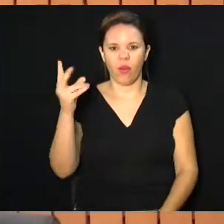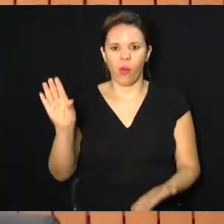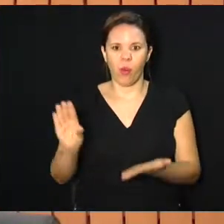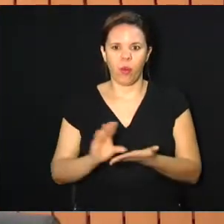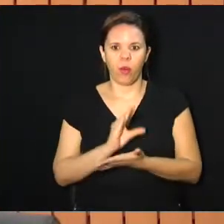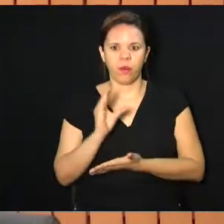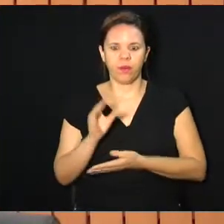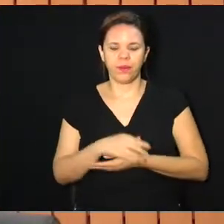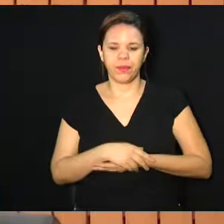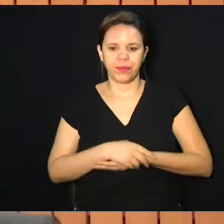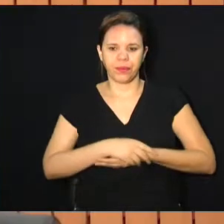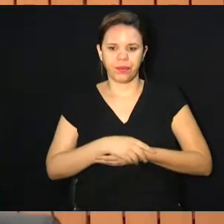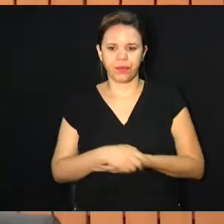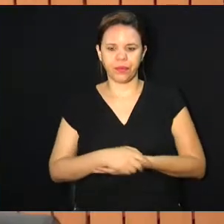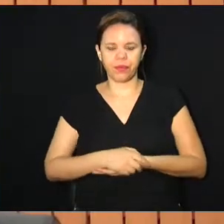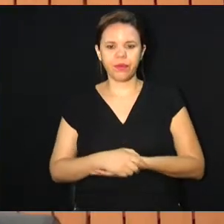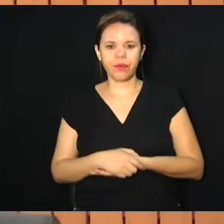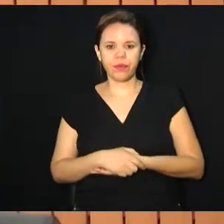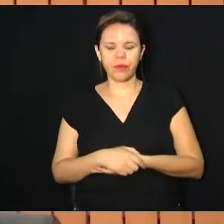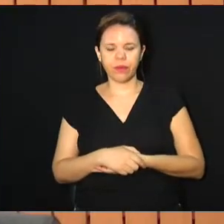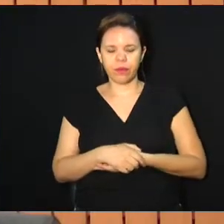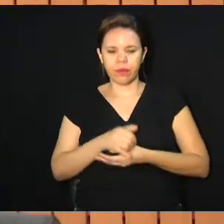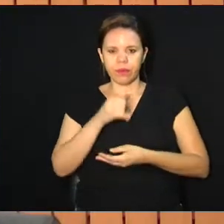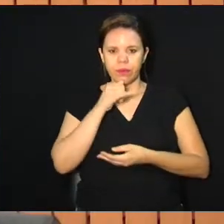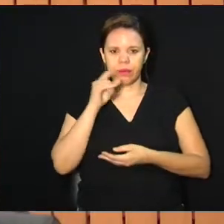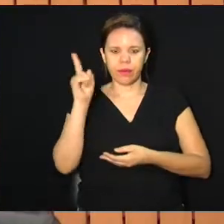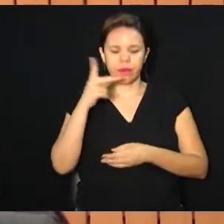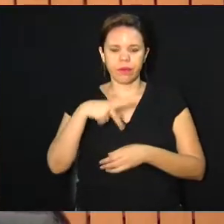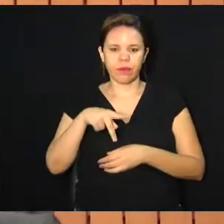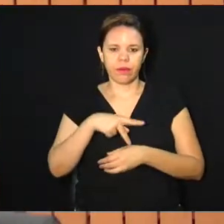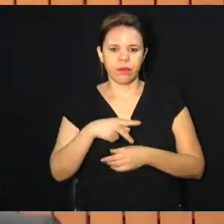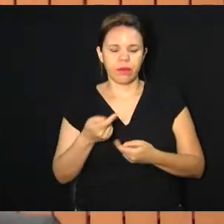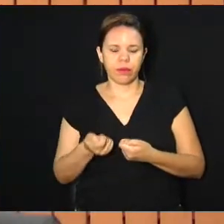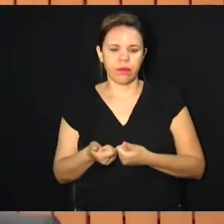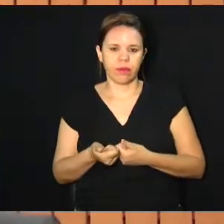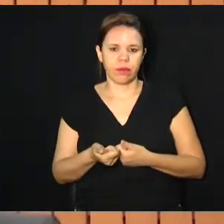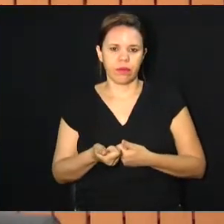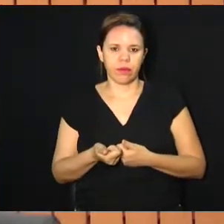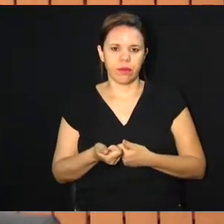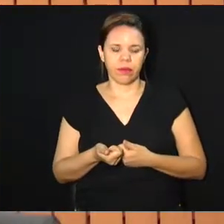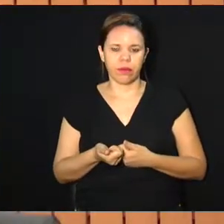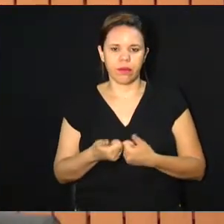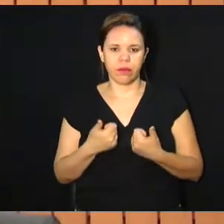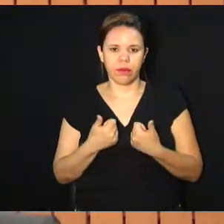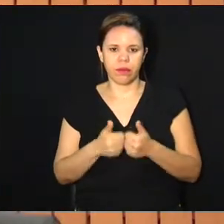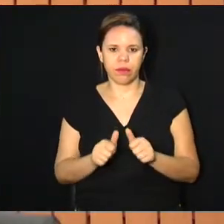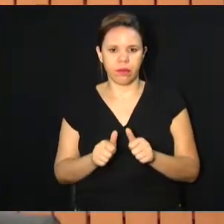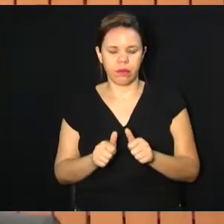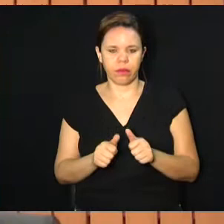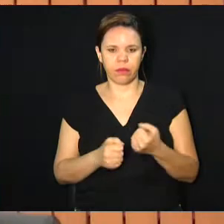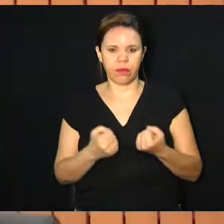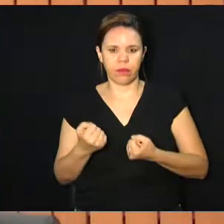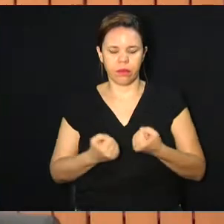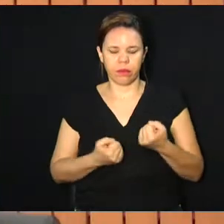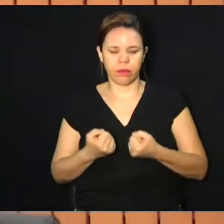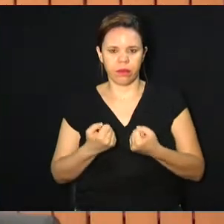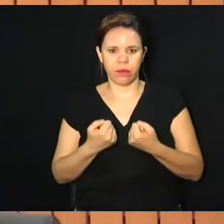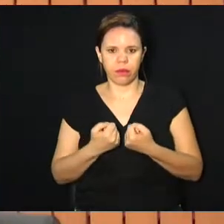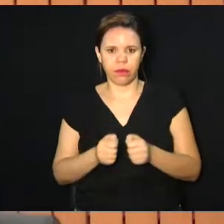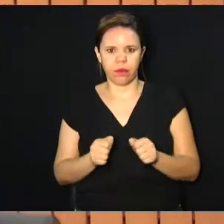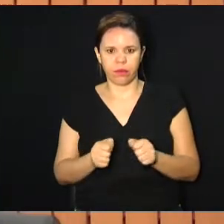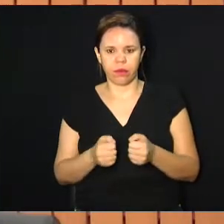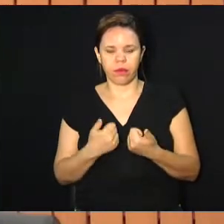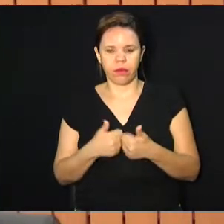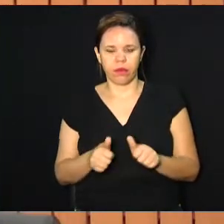e custos. E o exemplo de lá, eles vão conceder os veículos, né, o carro em si, os ônibus, né, em si, para